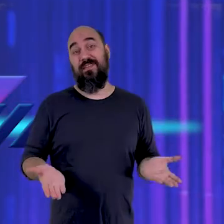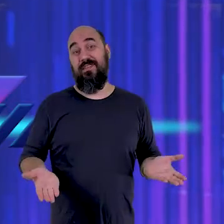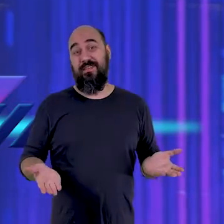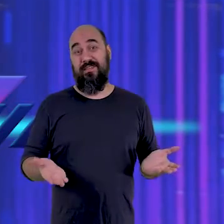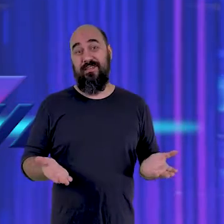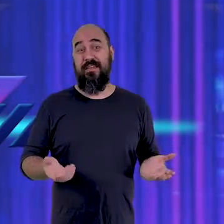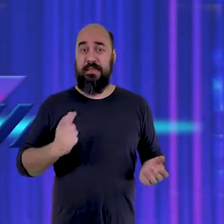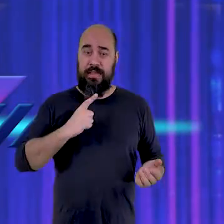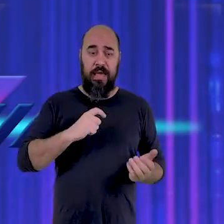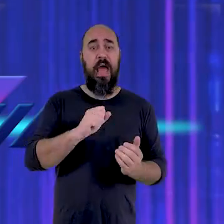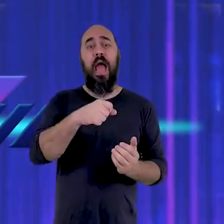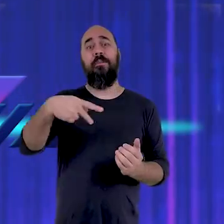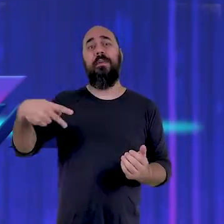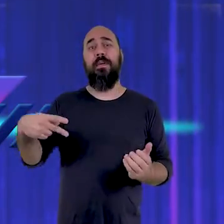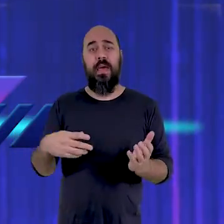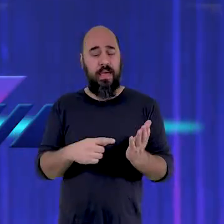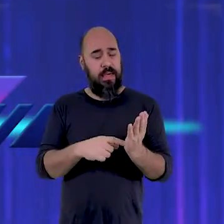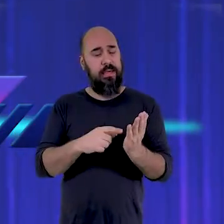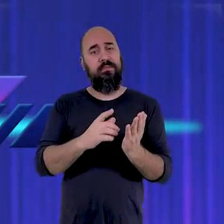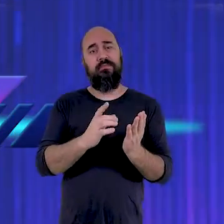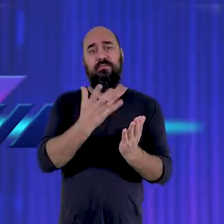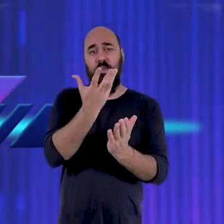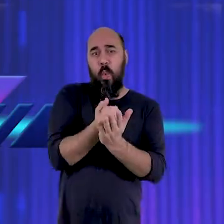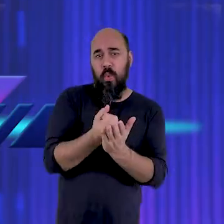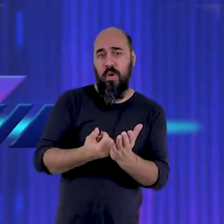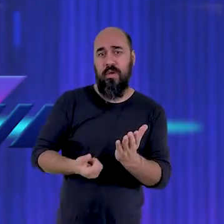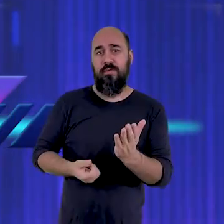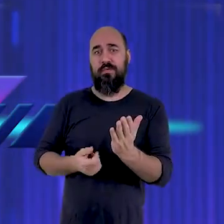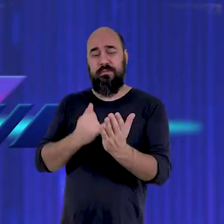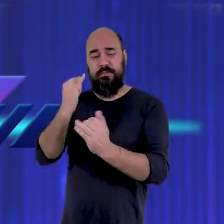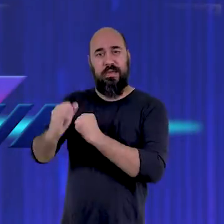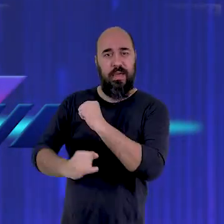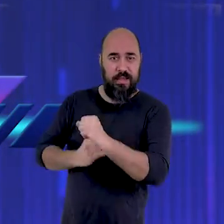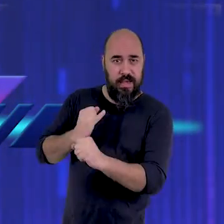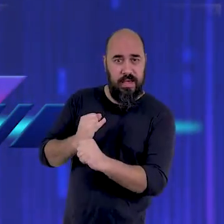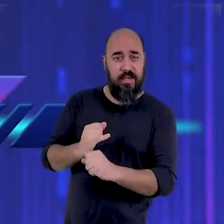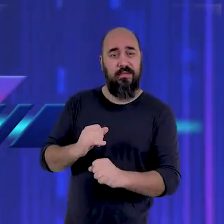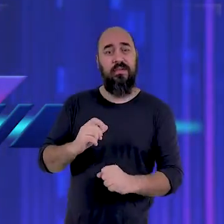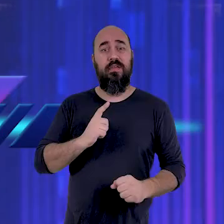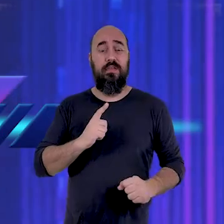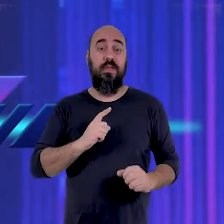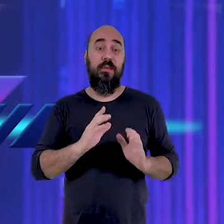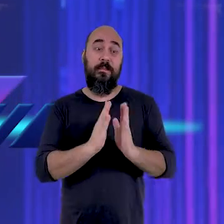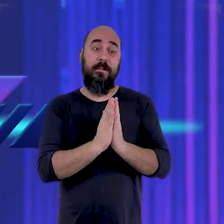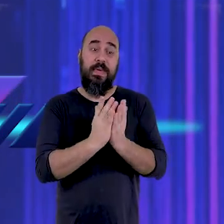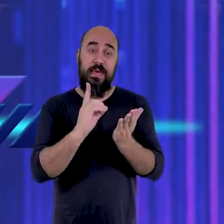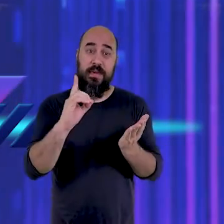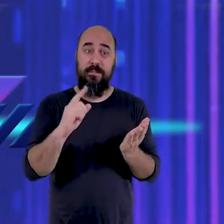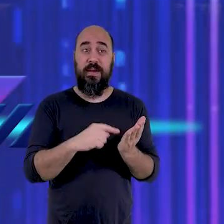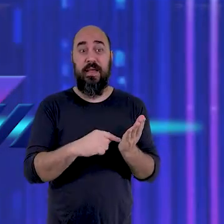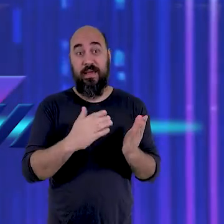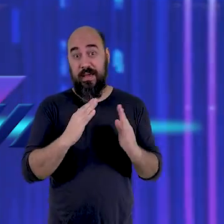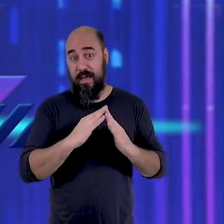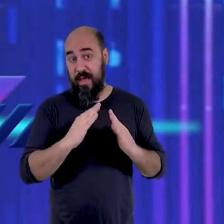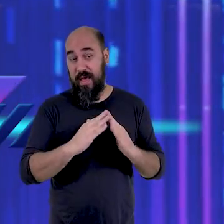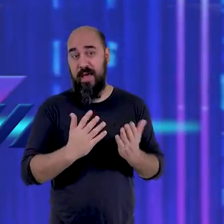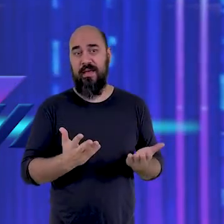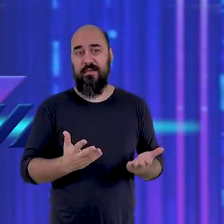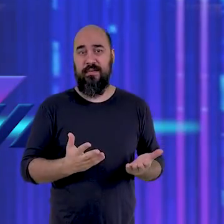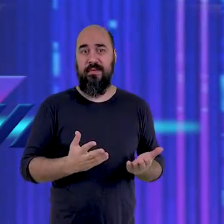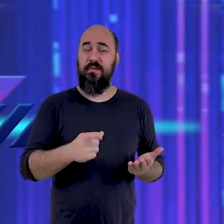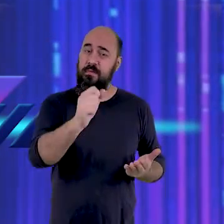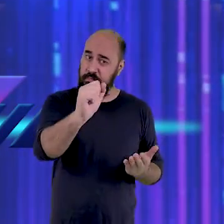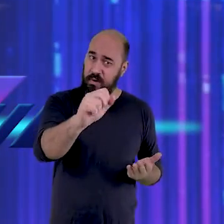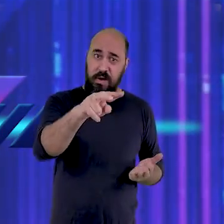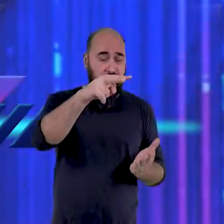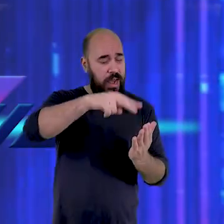pode ter um aplicativo no seu celular, você pode ler na internet, você pode ter uma Bíblia em casa. E a minha recomendação é que você